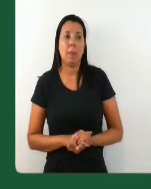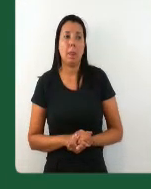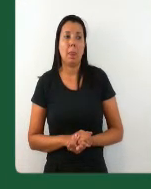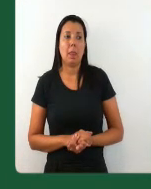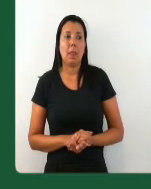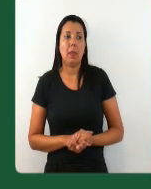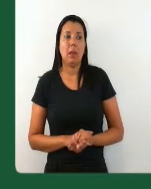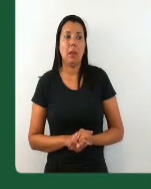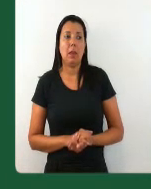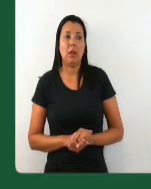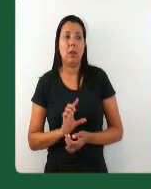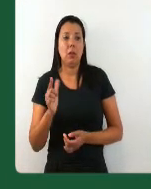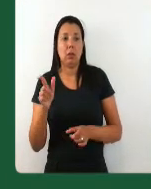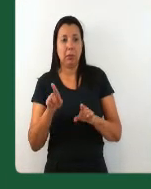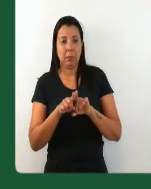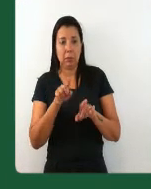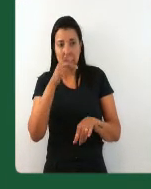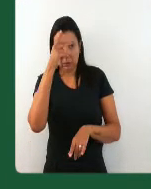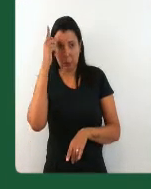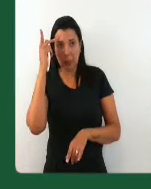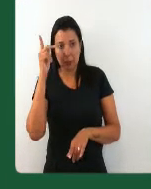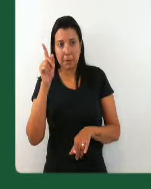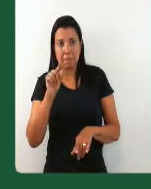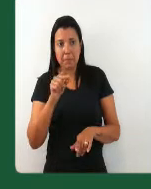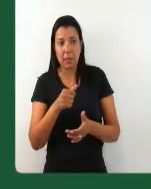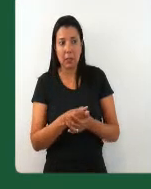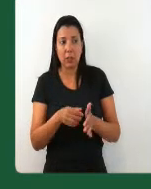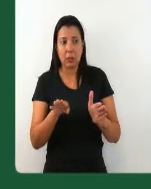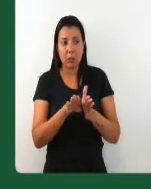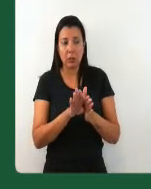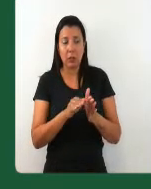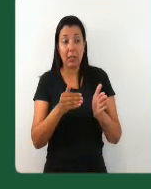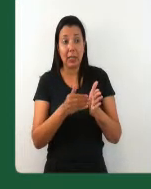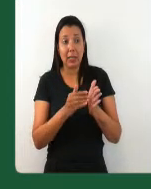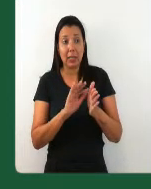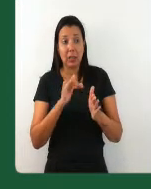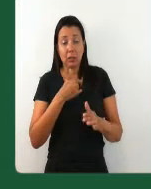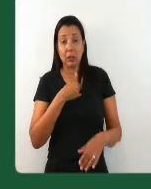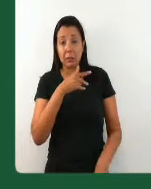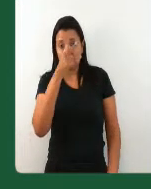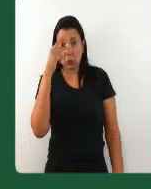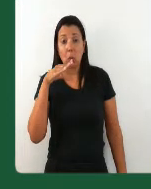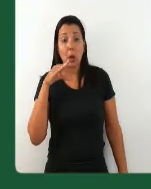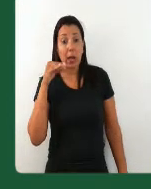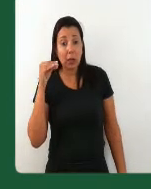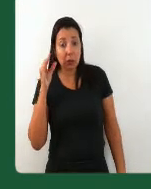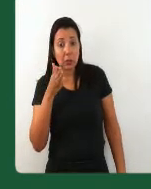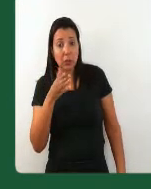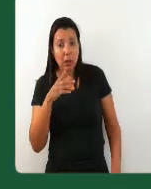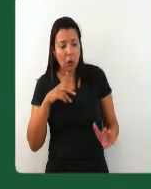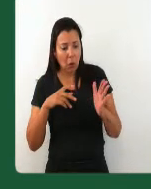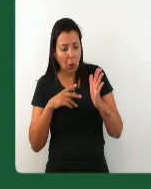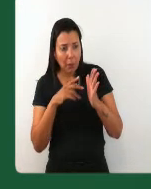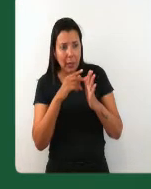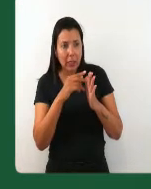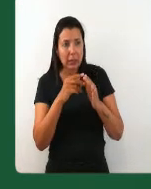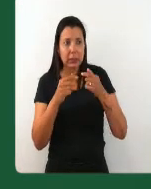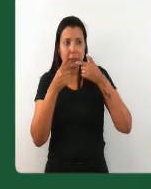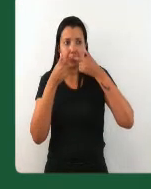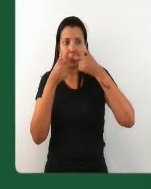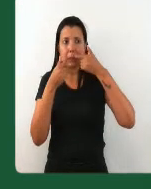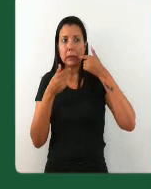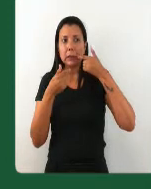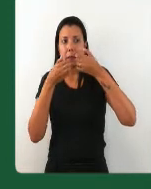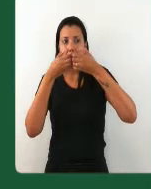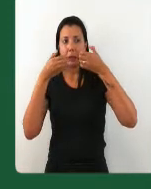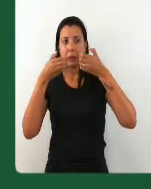Aqui um outro paciente também, que chegou até nós já adulto, operado em outro serviço. Ele